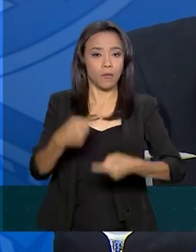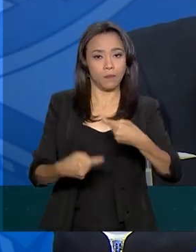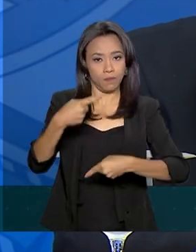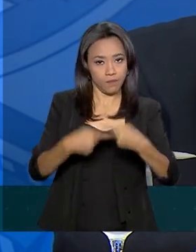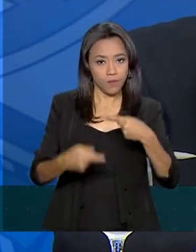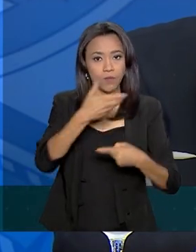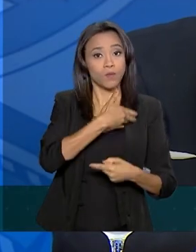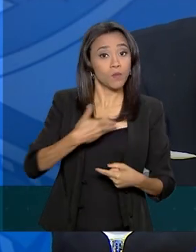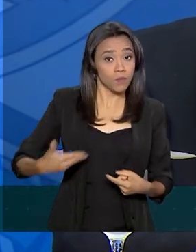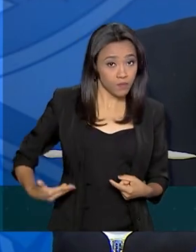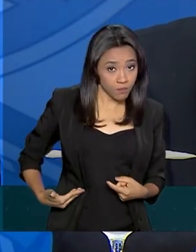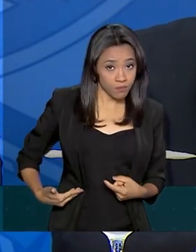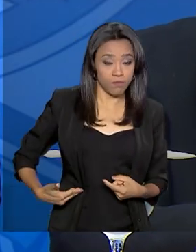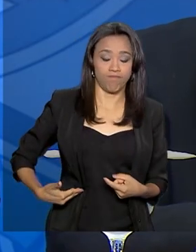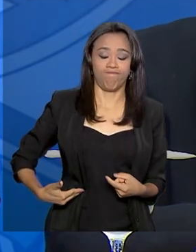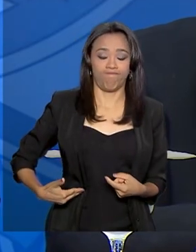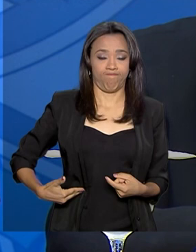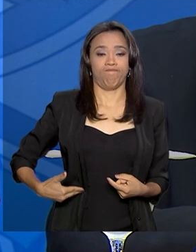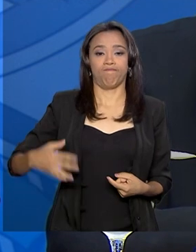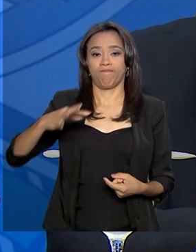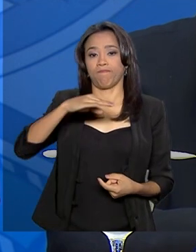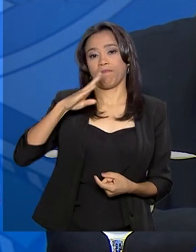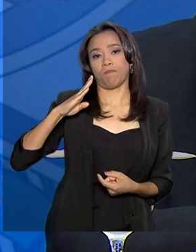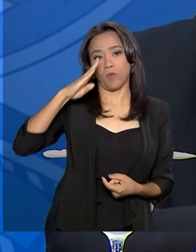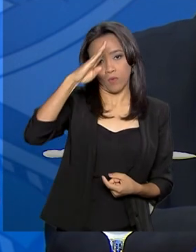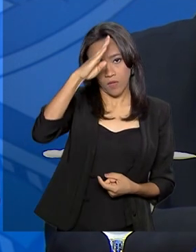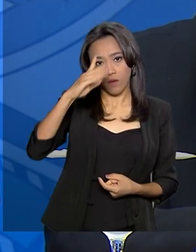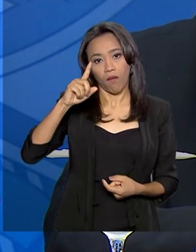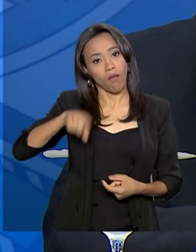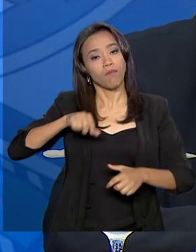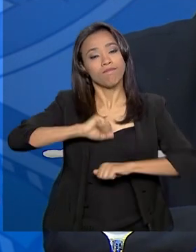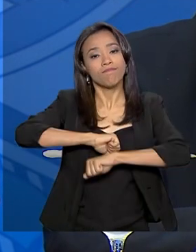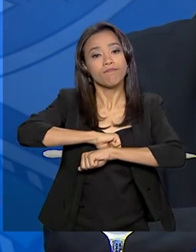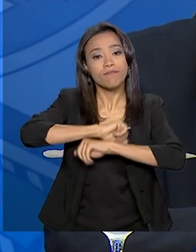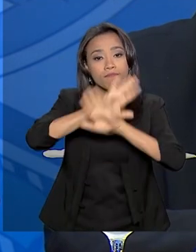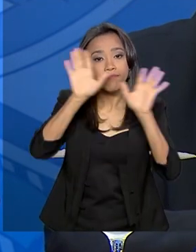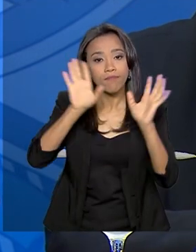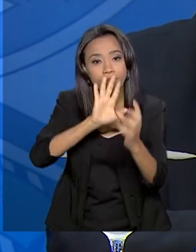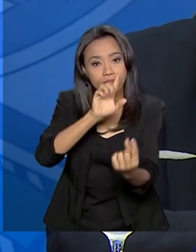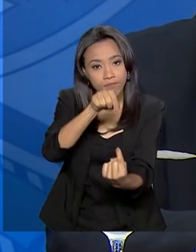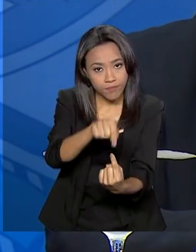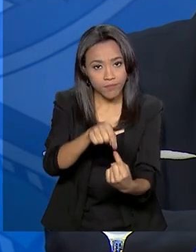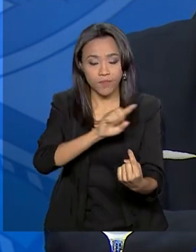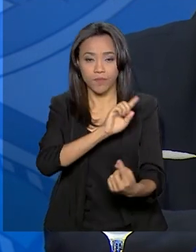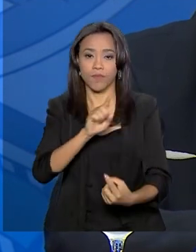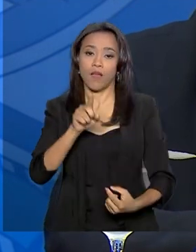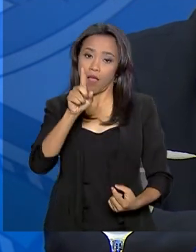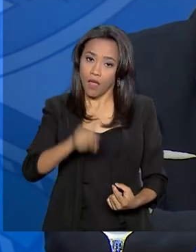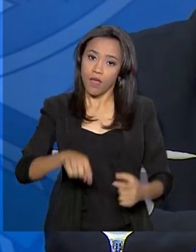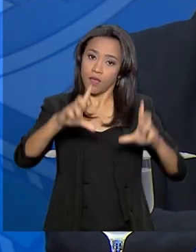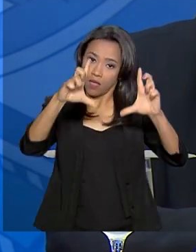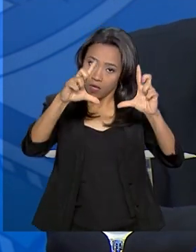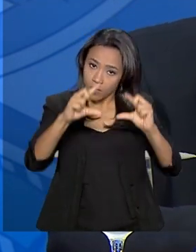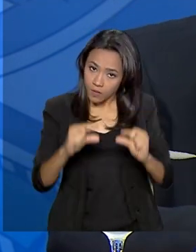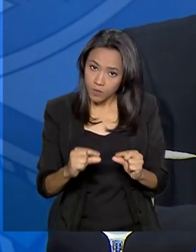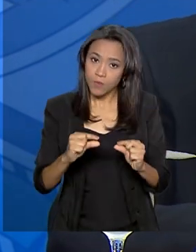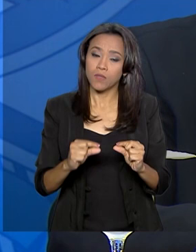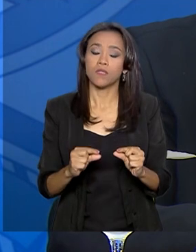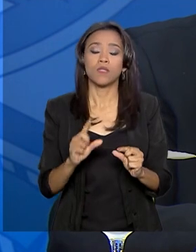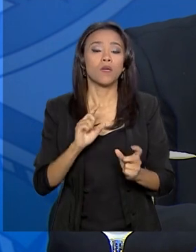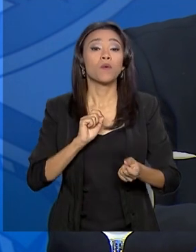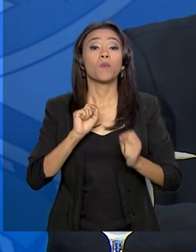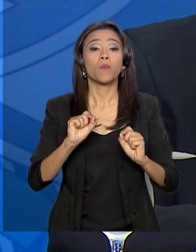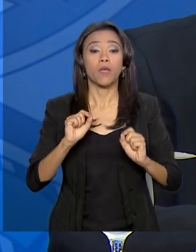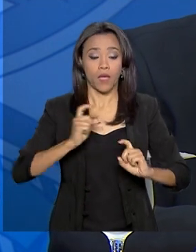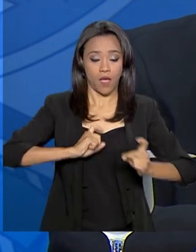Jair Bolsonaro é objetiva. Ela visa reduzir o tamanho do governo